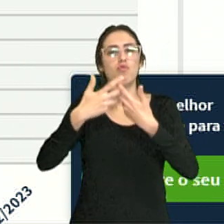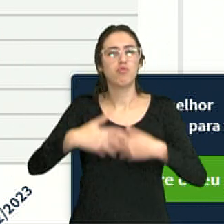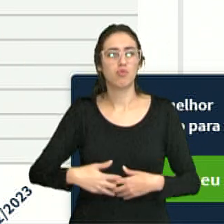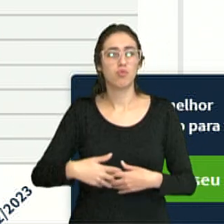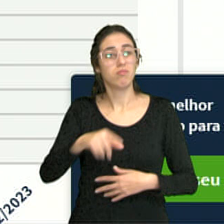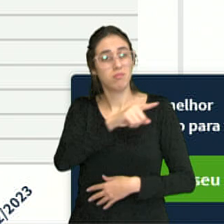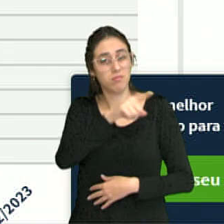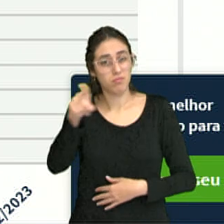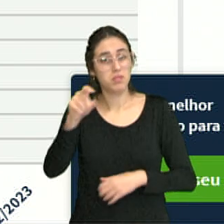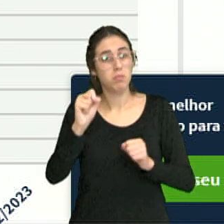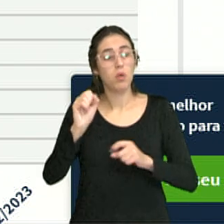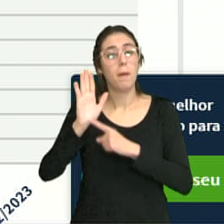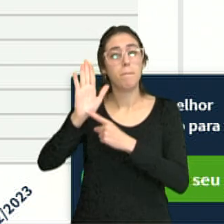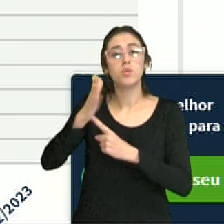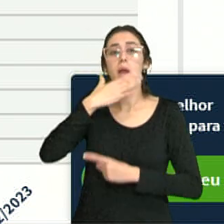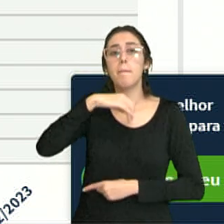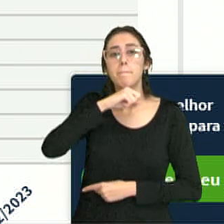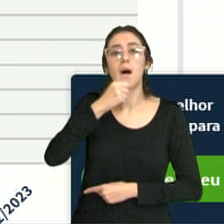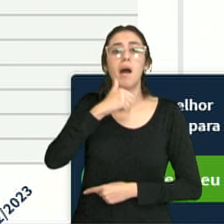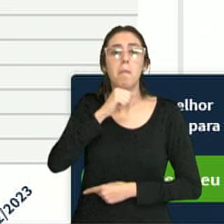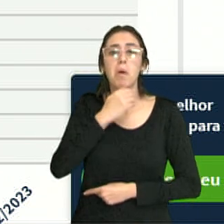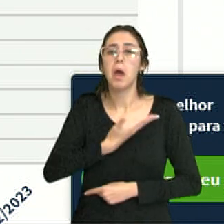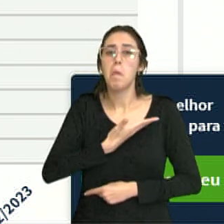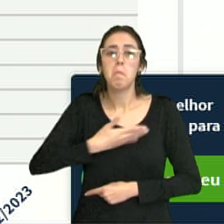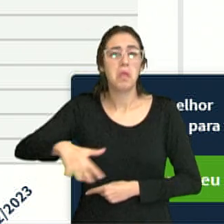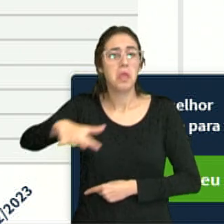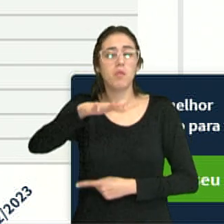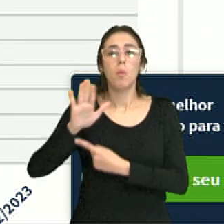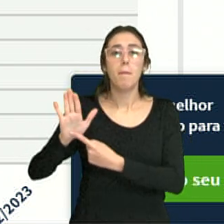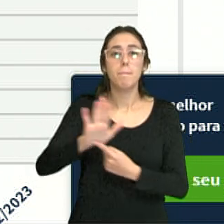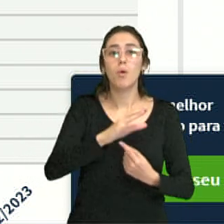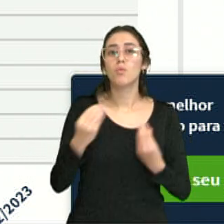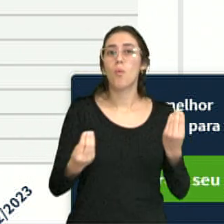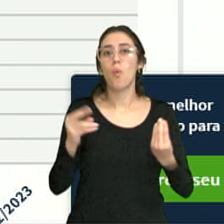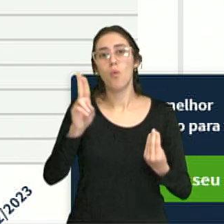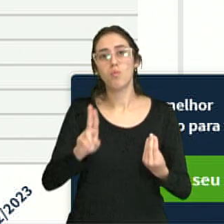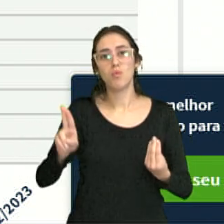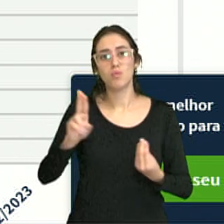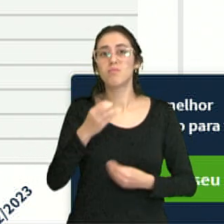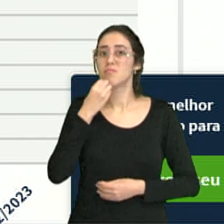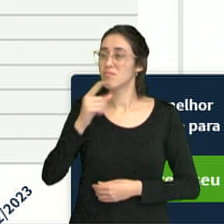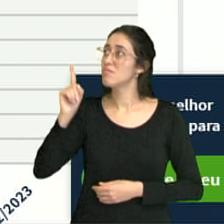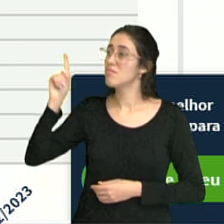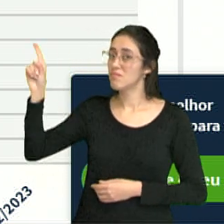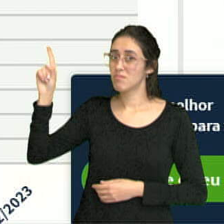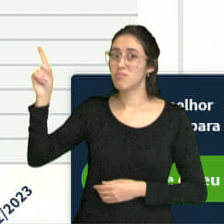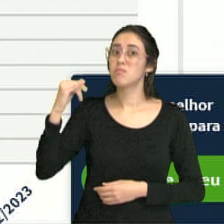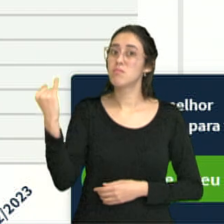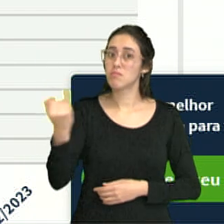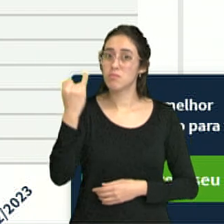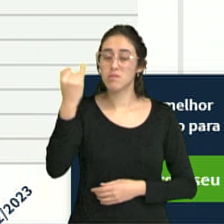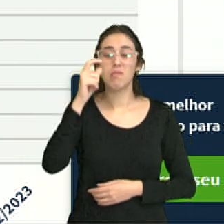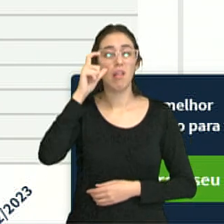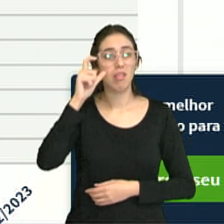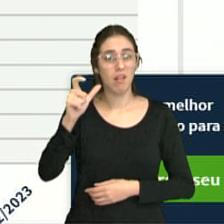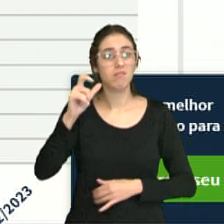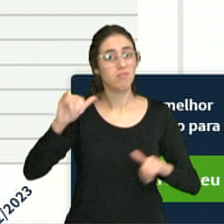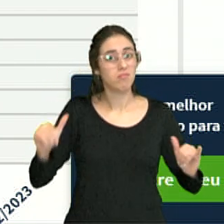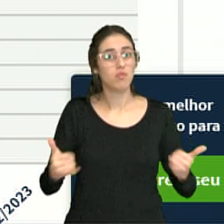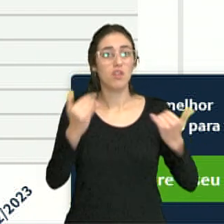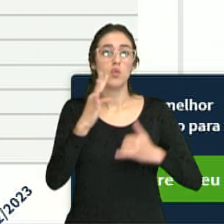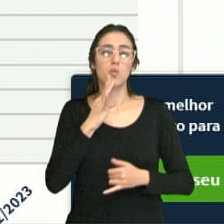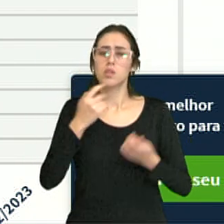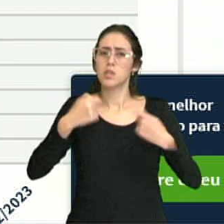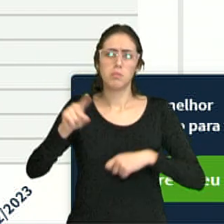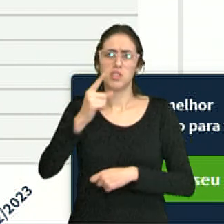também mostrando para os pais de vocês e para os colegas a utilização desse simulador, que é bastante interessante, porque você não